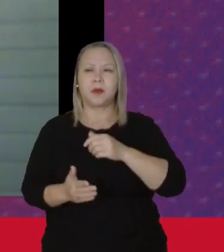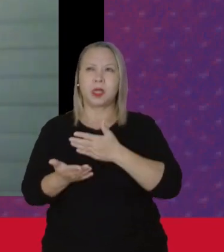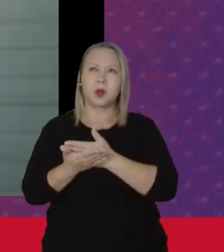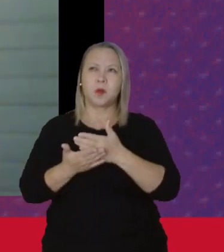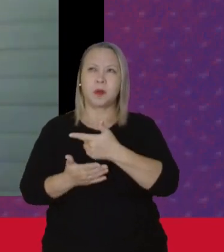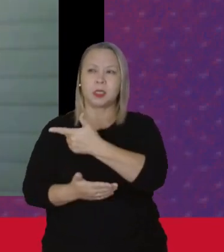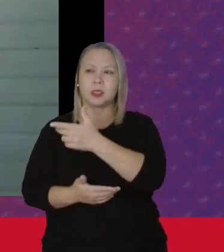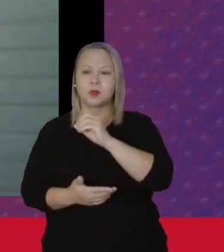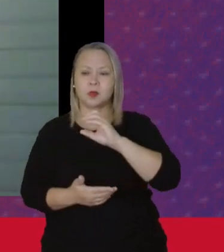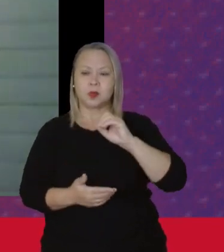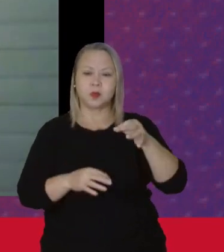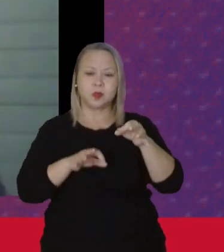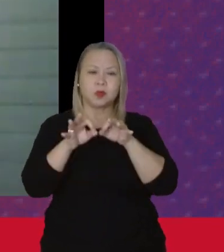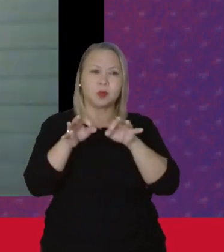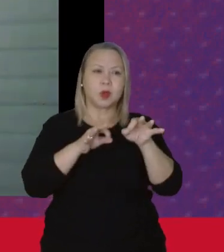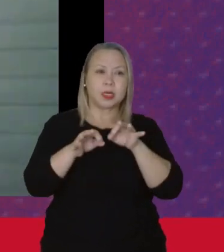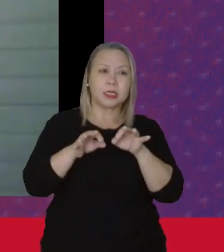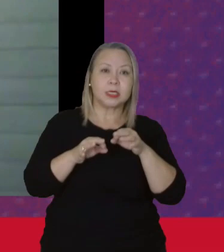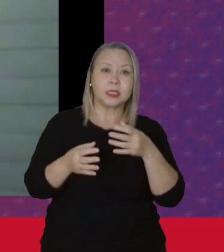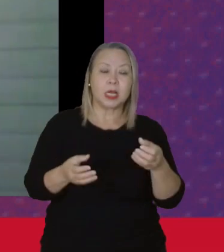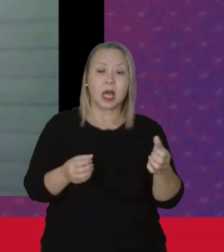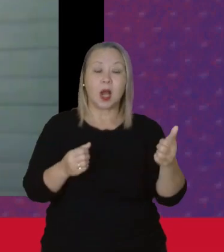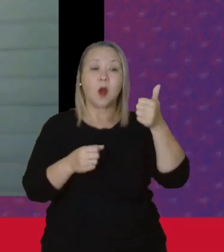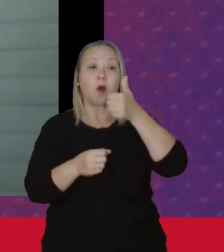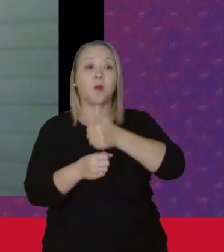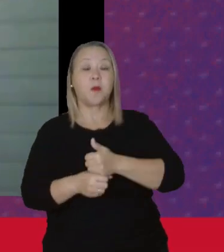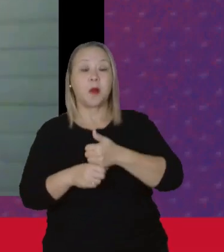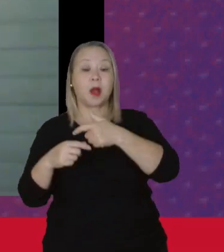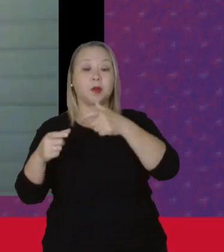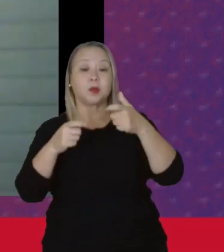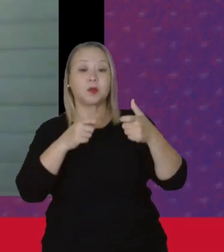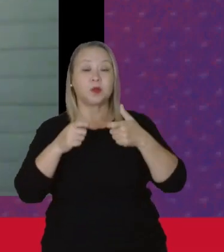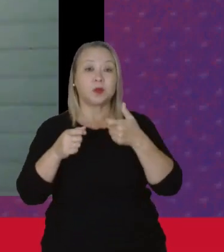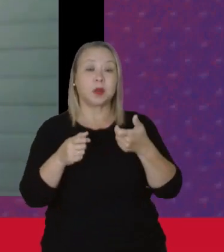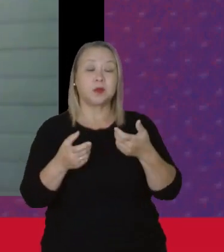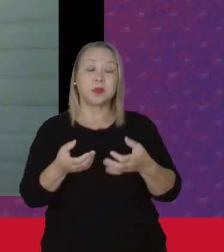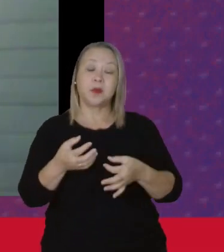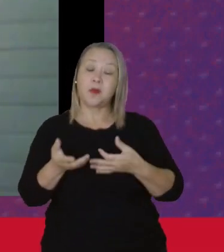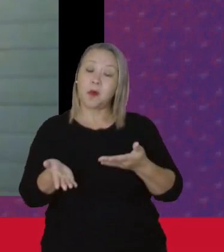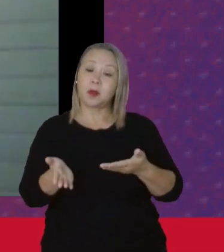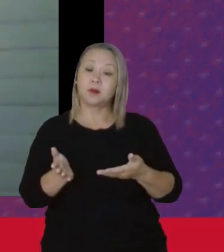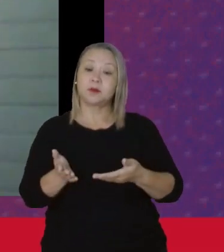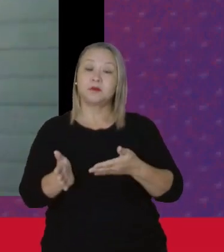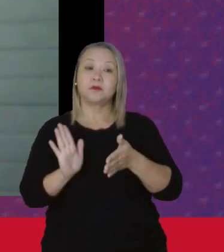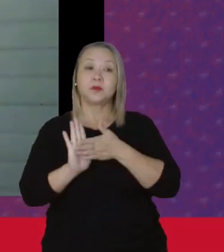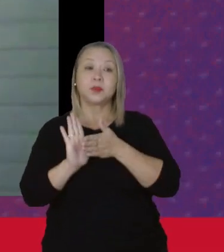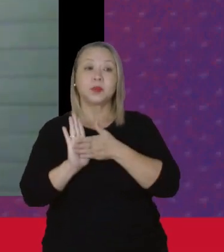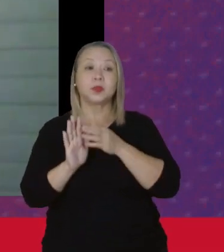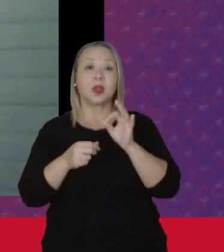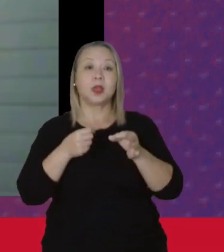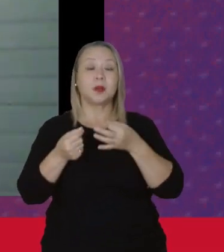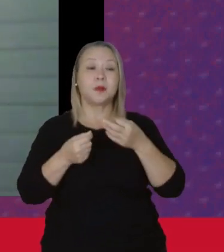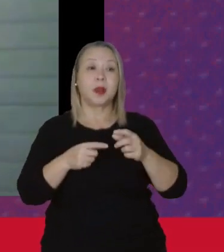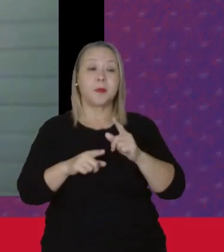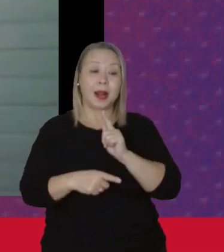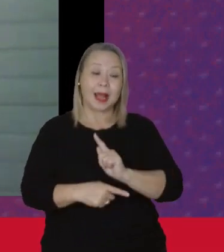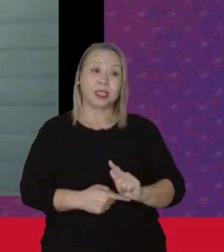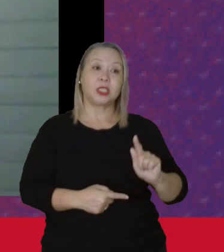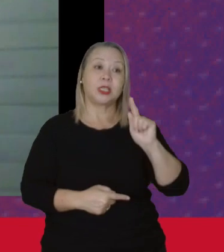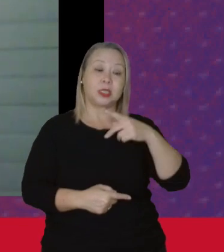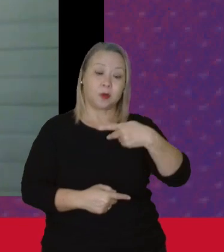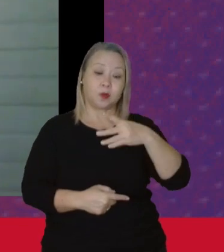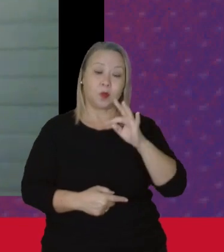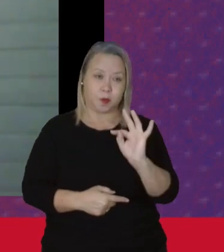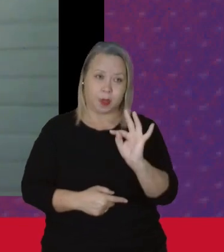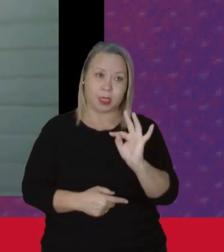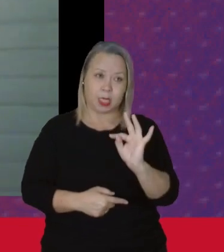uma forma mais ocupando espaços, o que foi proporcionado também pela gestão, né, PT, que aí a